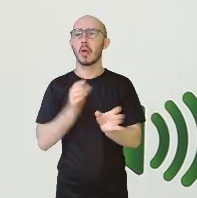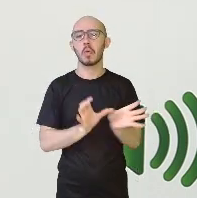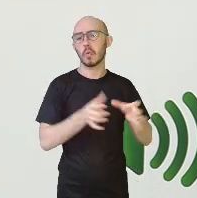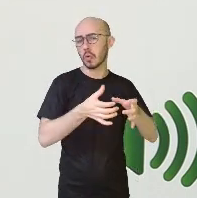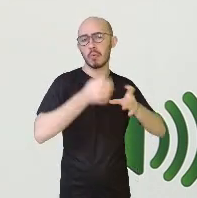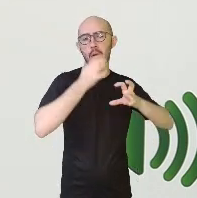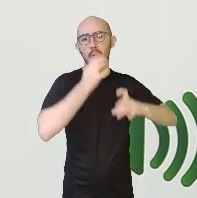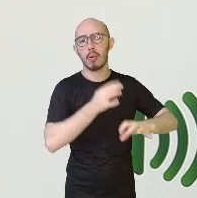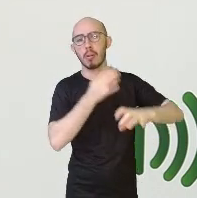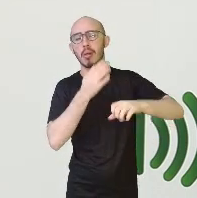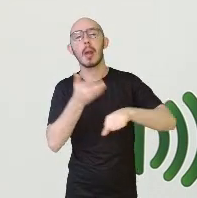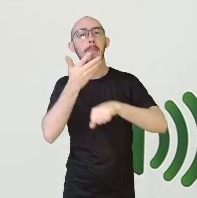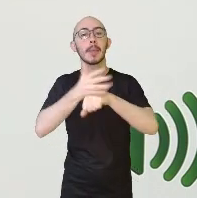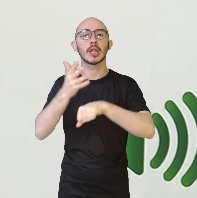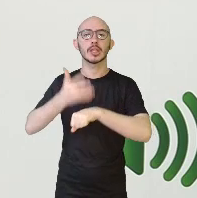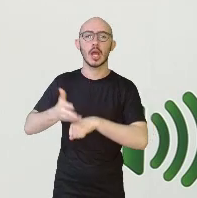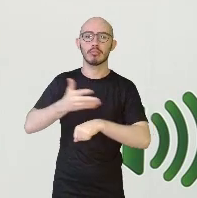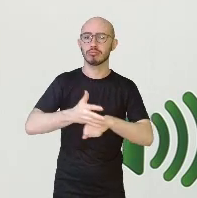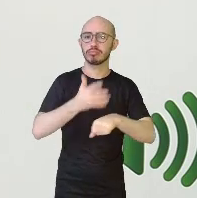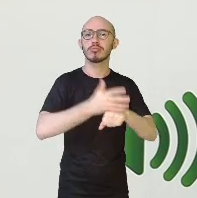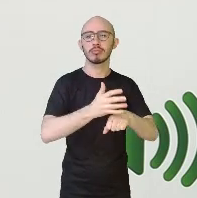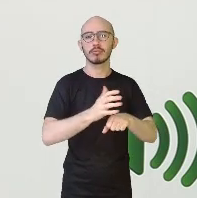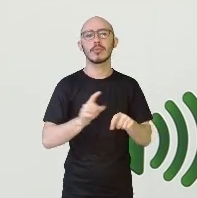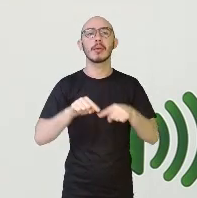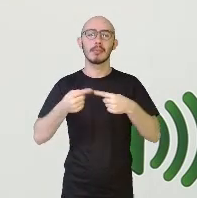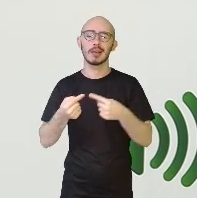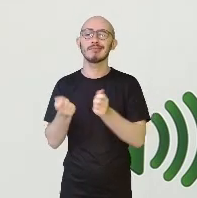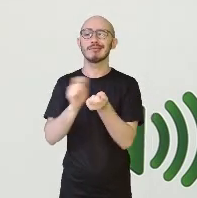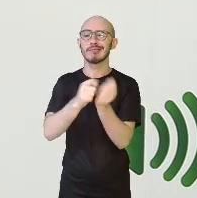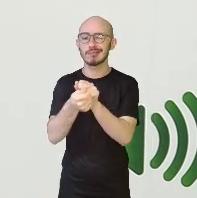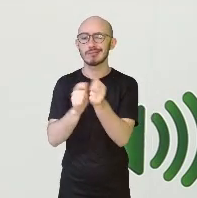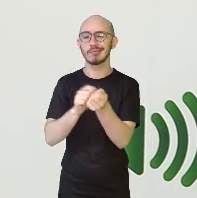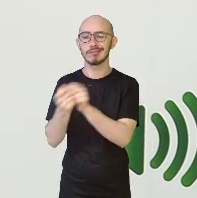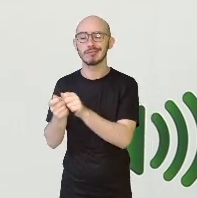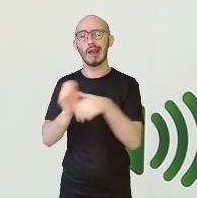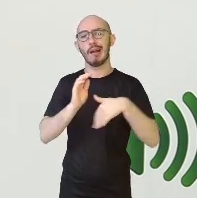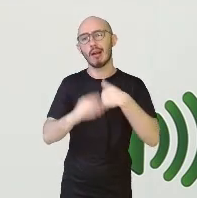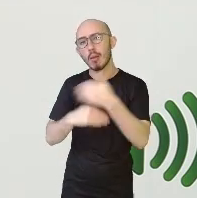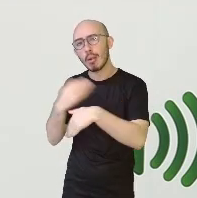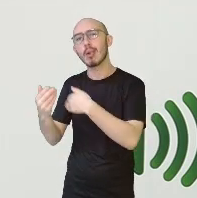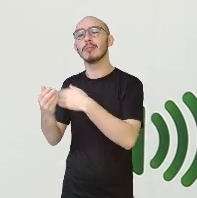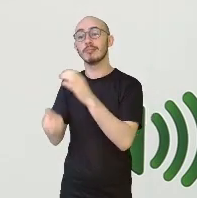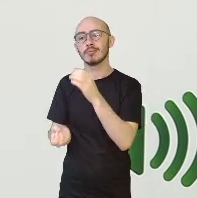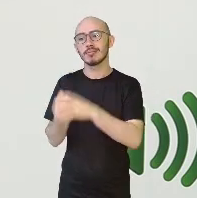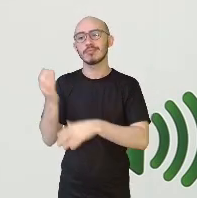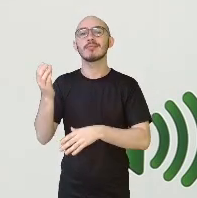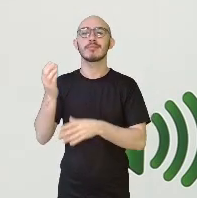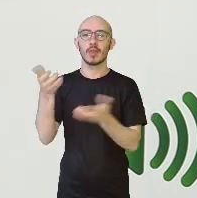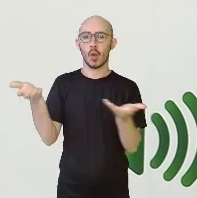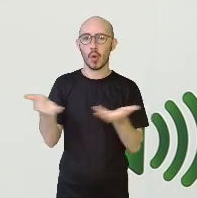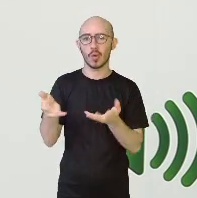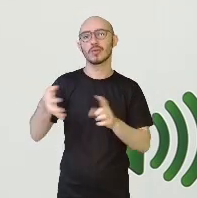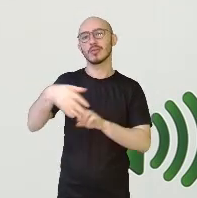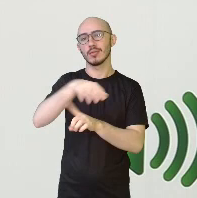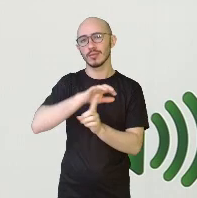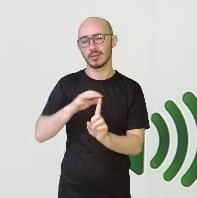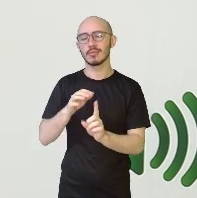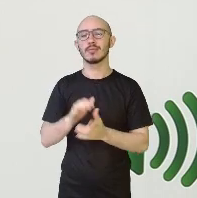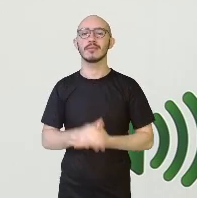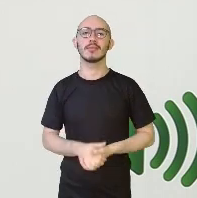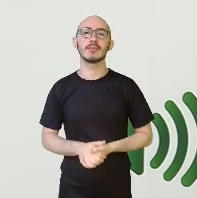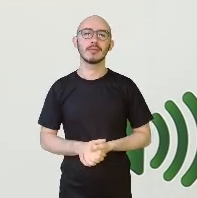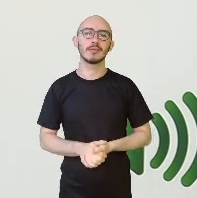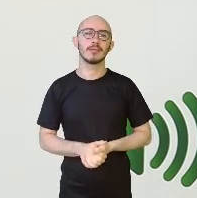que ensaiavam, eram as marchas militares. Mas aí, a partir disso, surge, claro, o ritmo que nós estamos trabalhando na aula de hoje, que é o